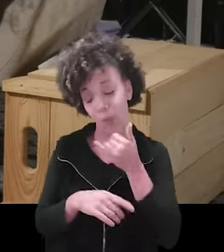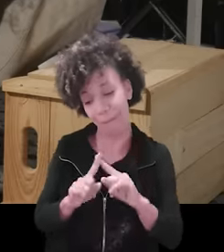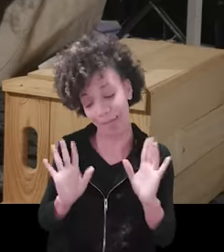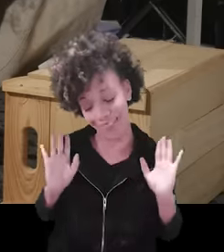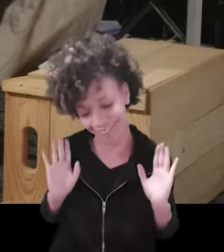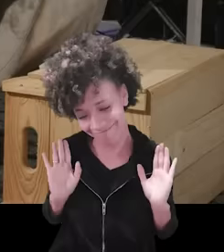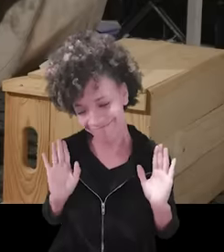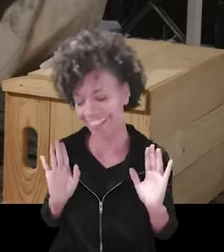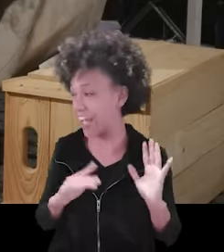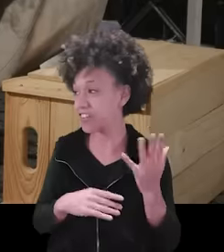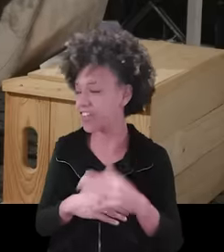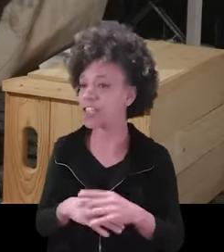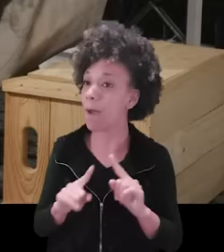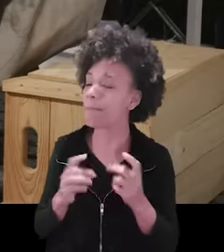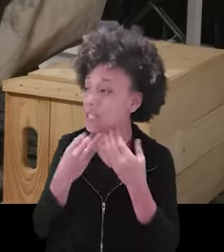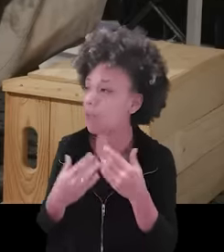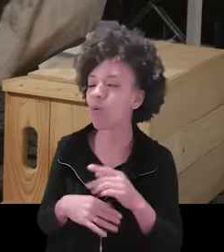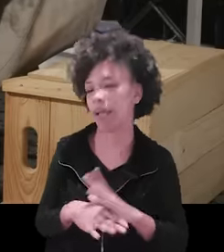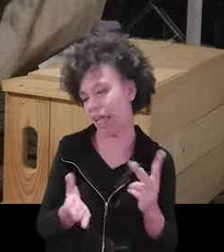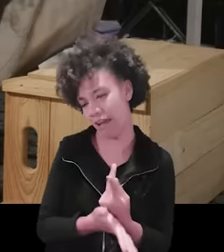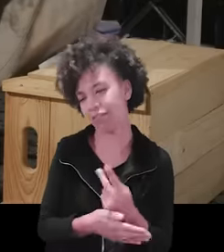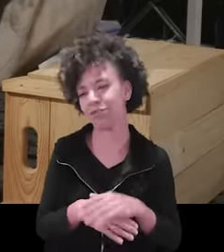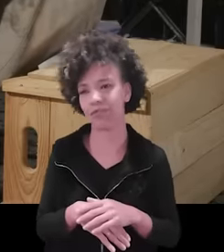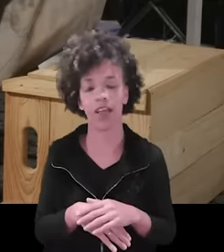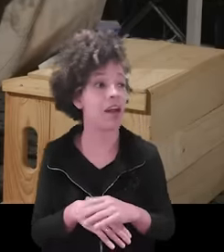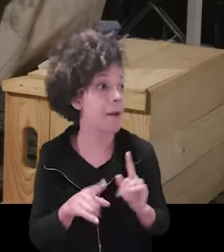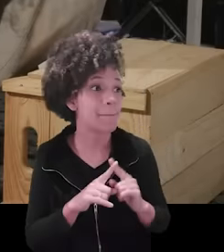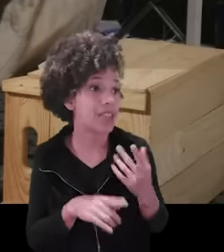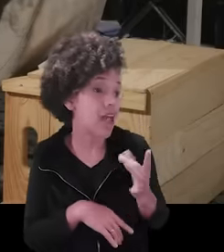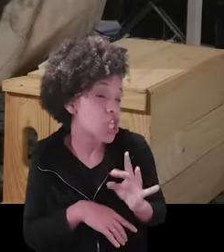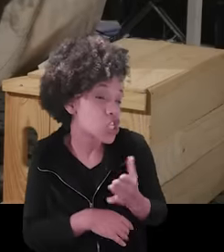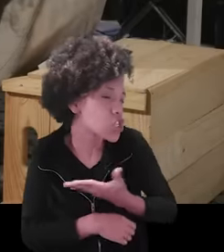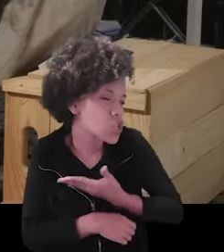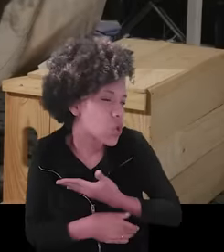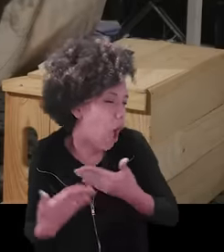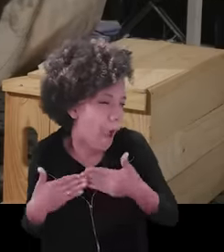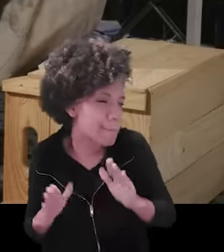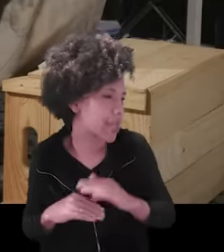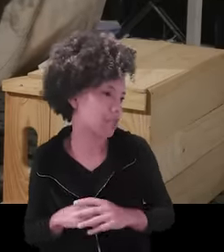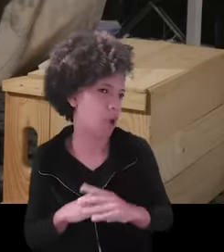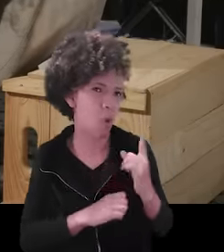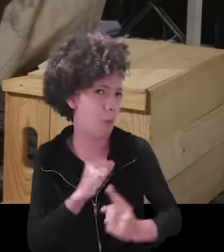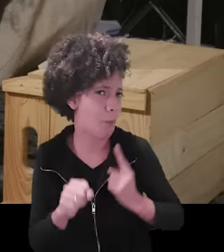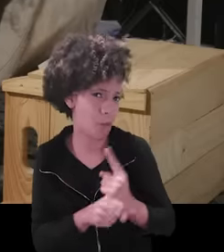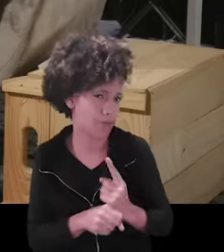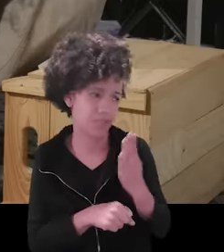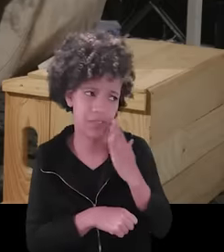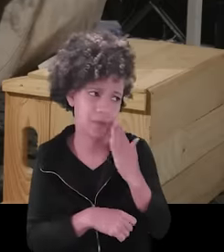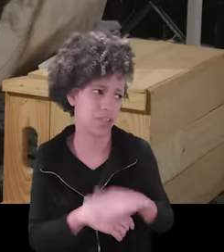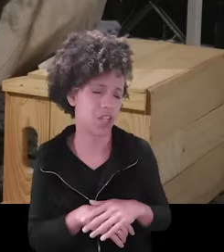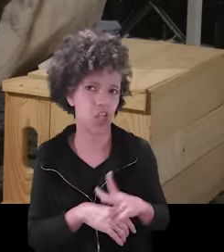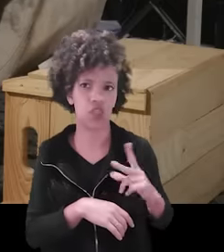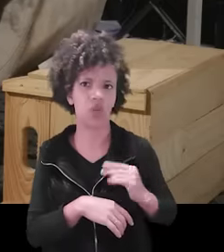mais é é assim que aqui mas que bom que não era ele ela falou assim depois de um ano